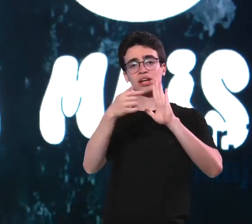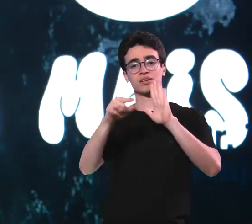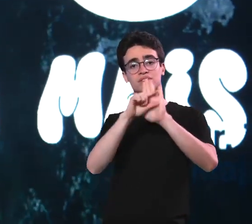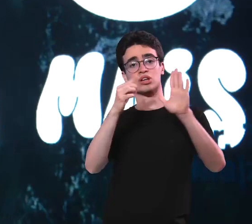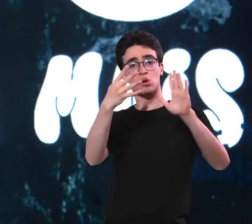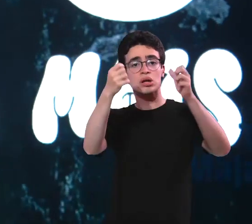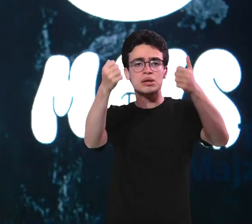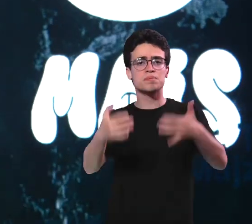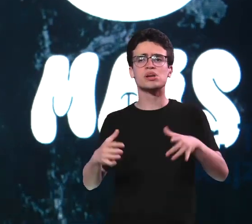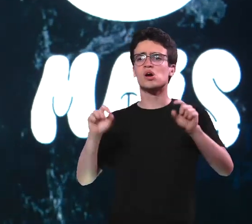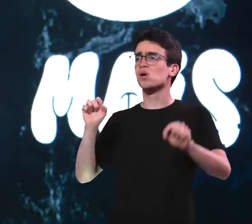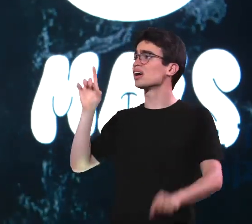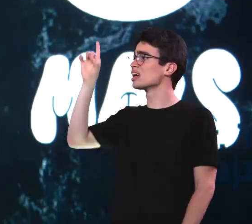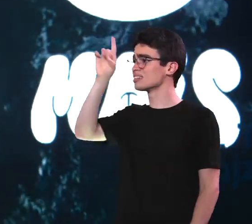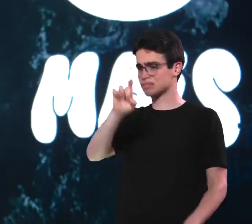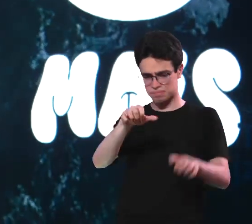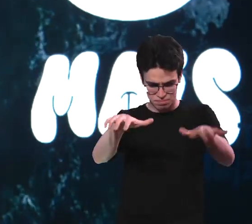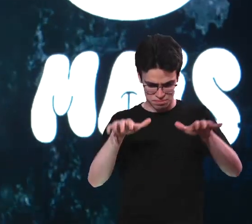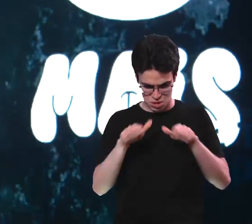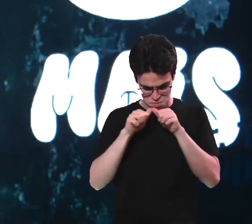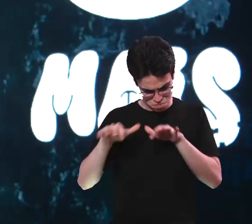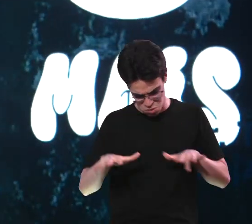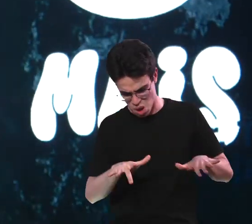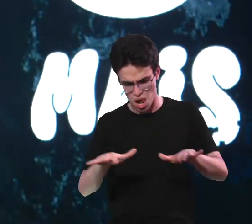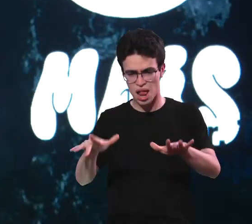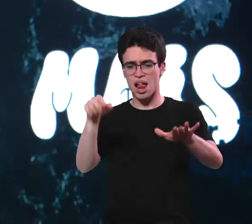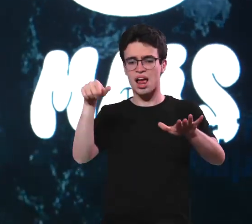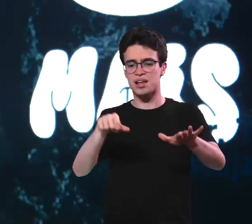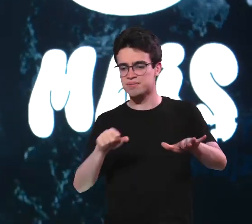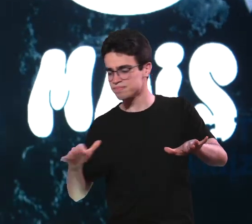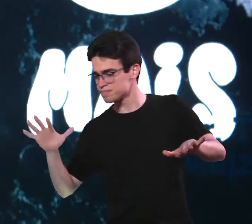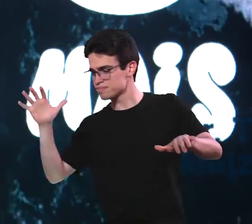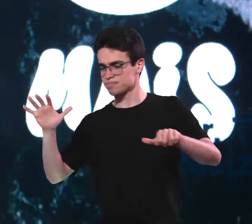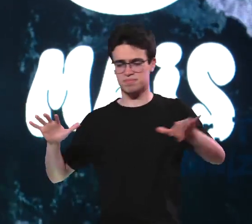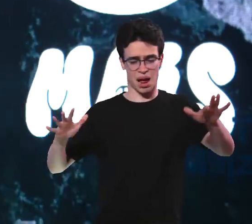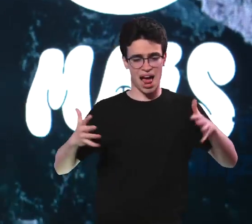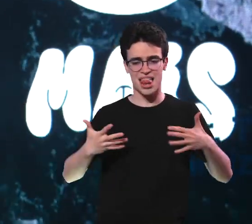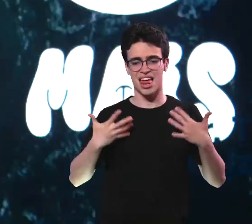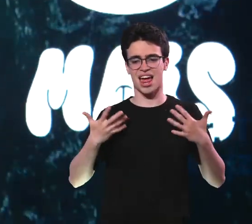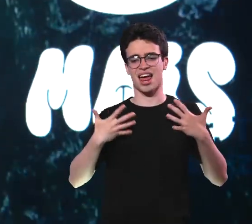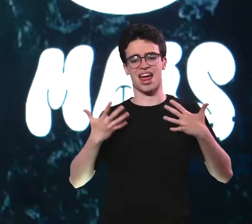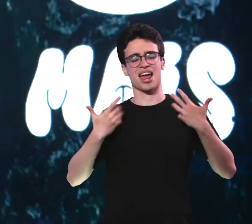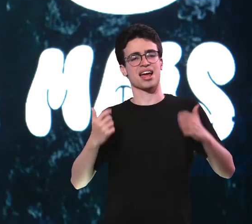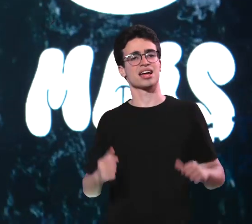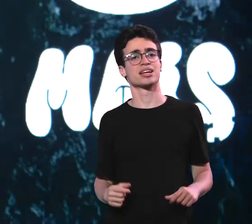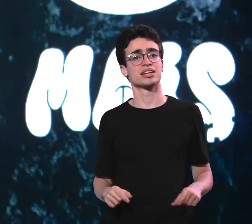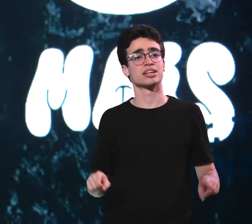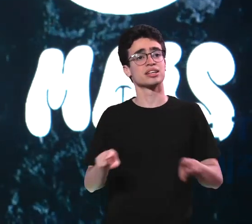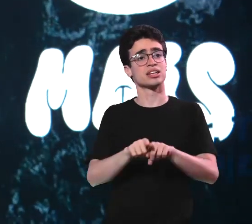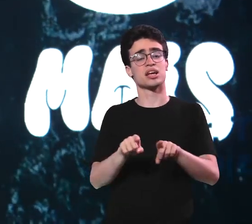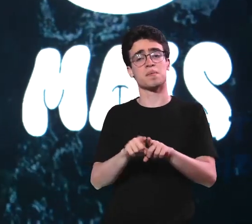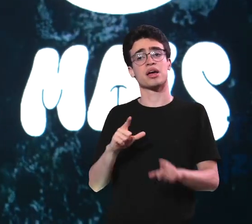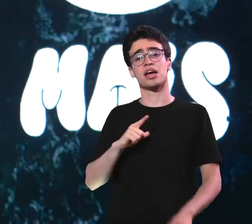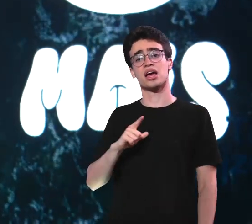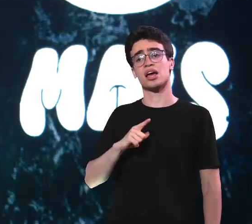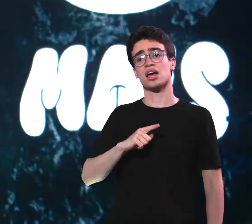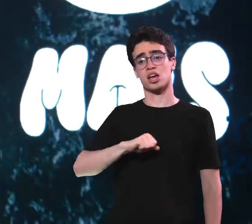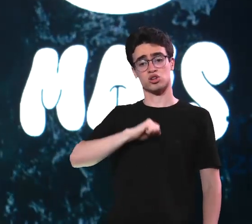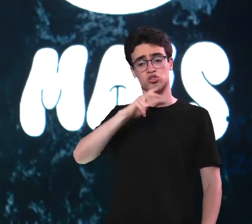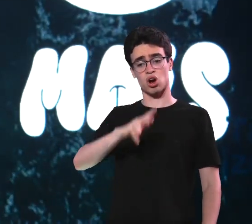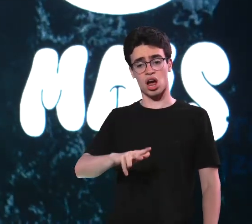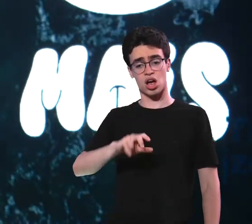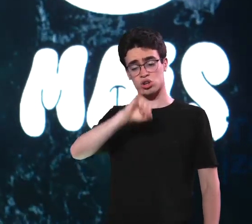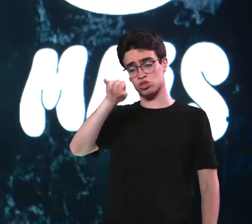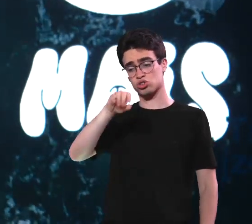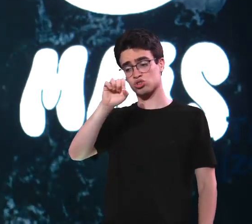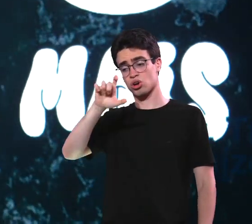cujos canais alegram a cidade de Deus, o santo lugar onde habita o Altíssimo. Joel 3,18, uma fonte